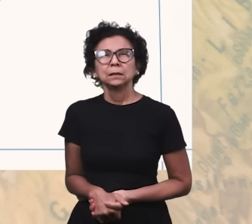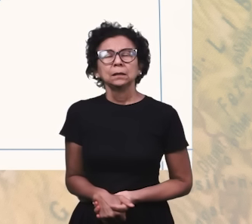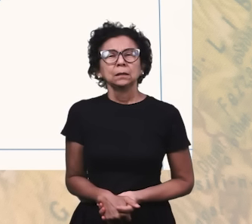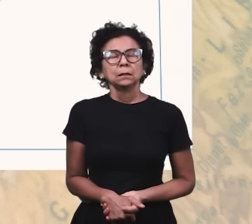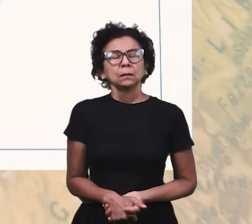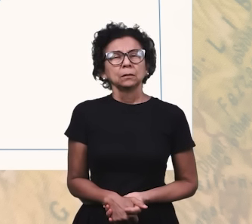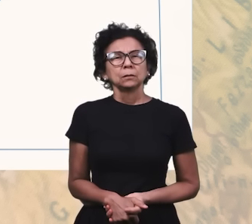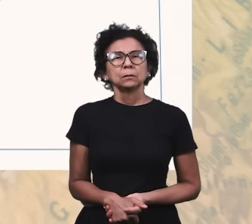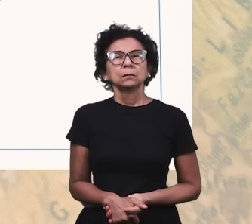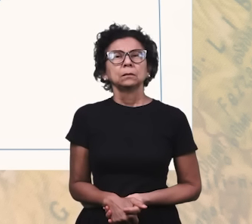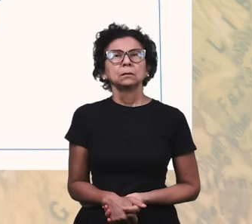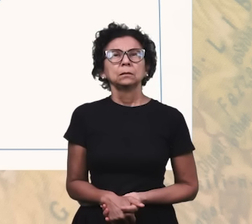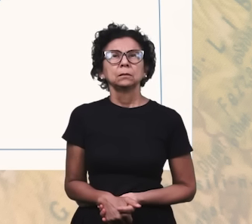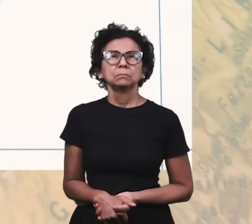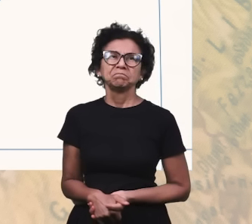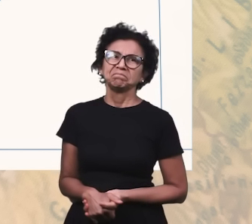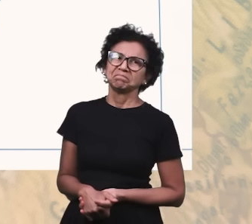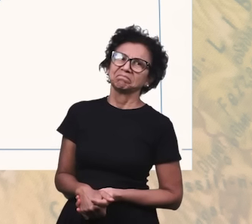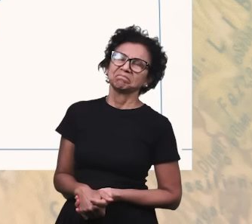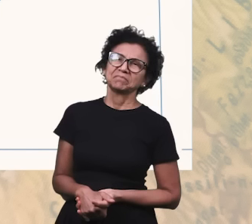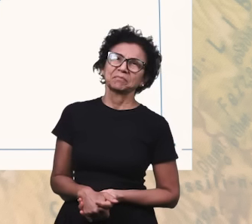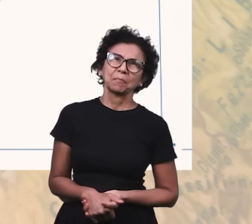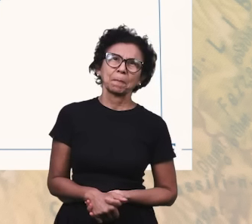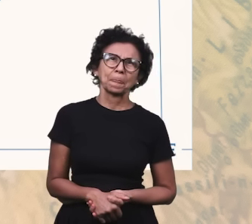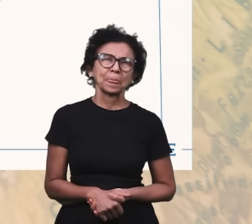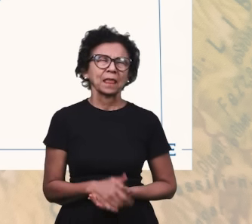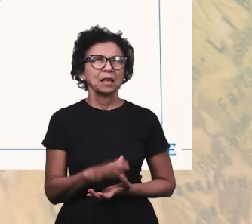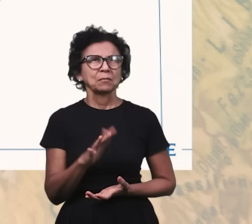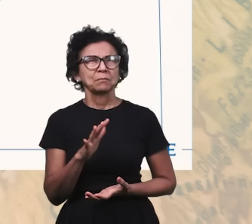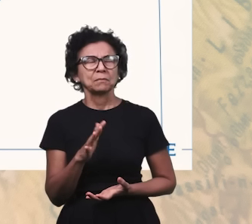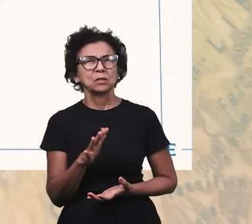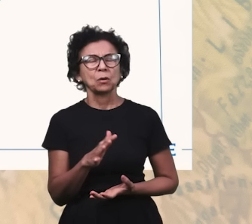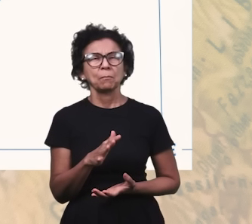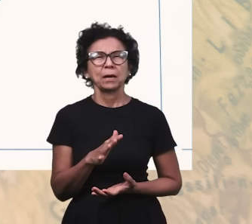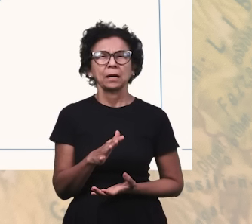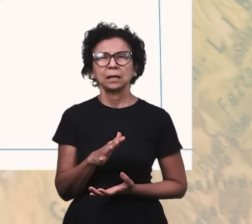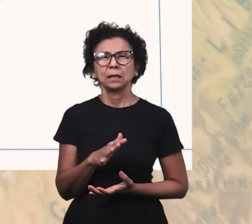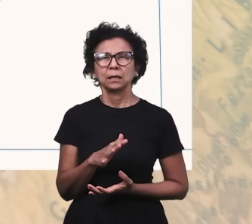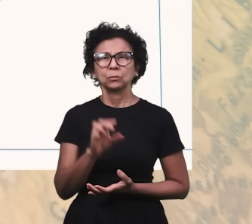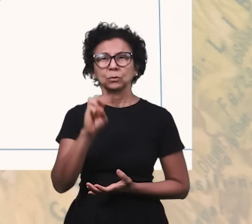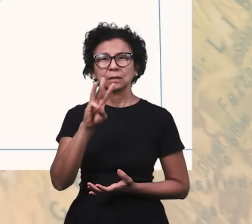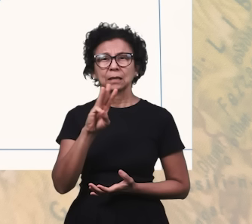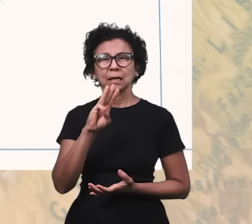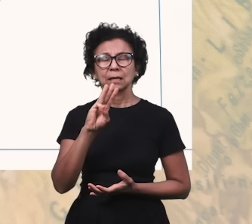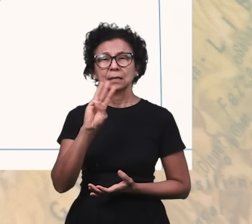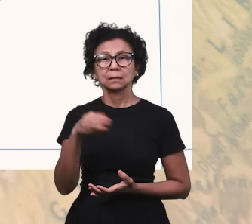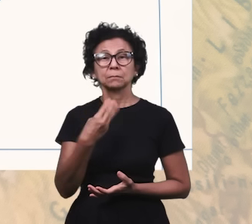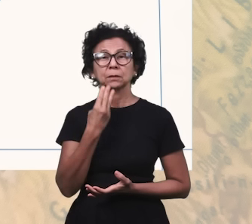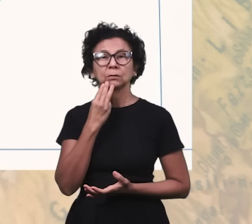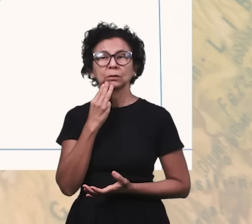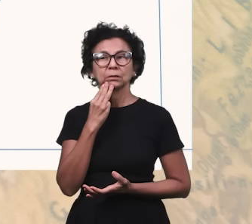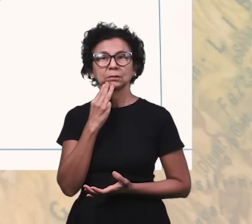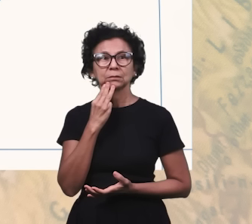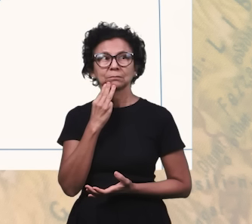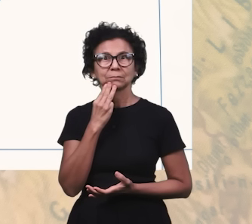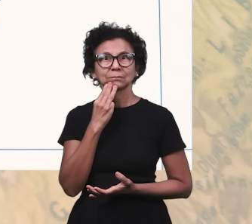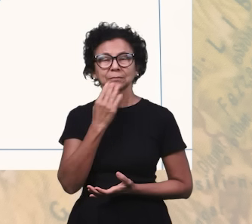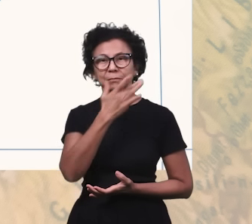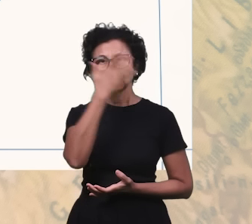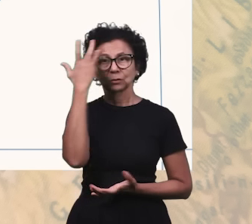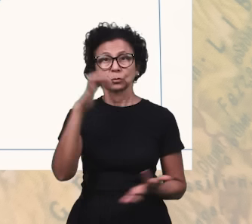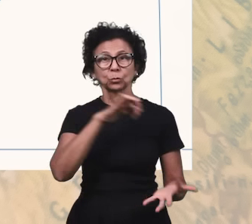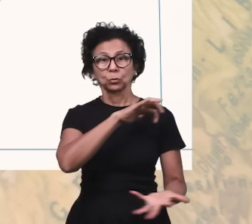caravana, e o total chegava José falou que chegava a dar em torno de 3 milhões de pessoas reunidos, vindo do mundo